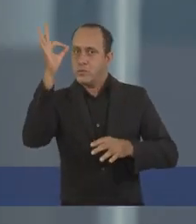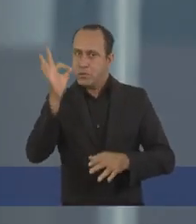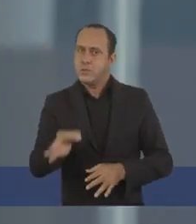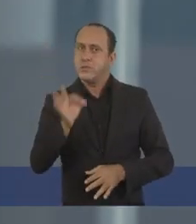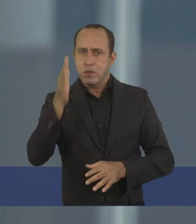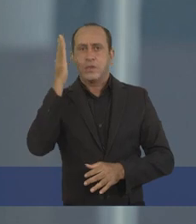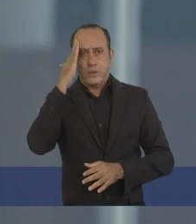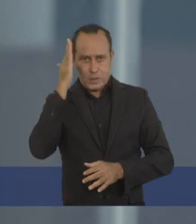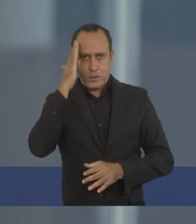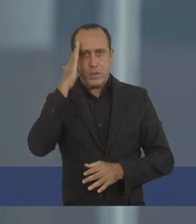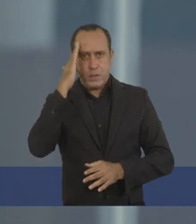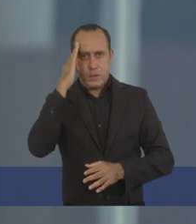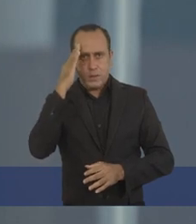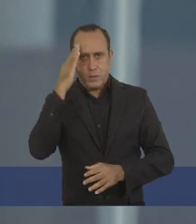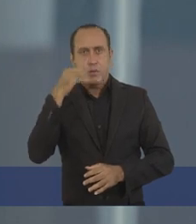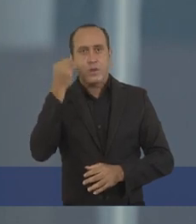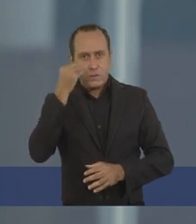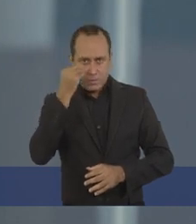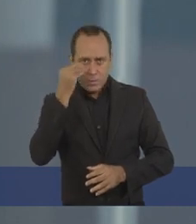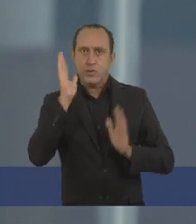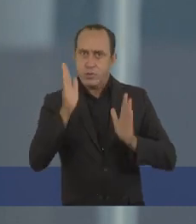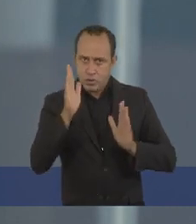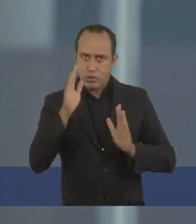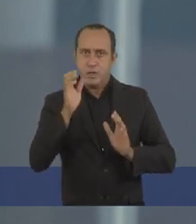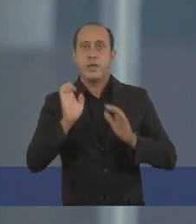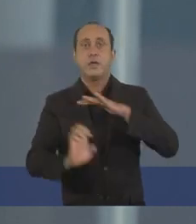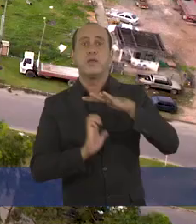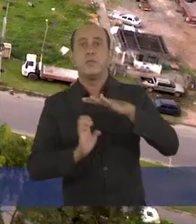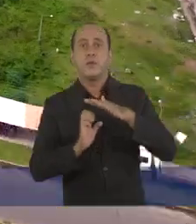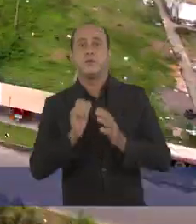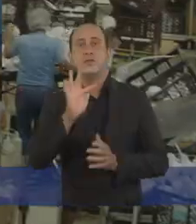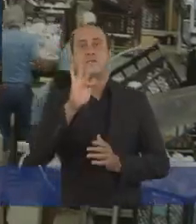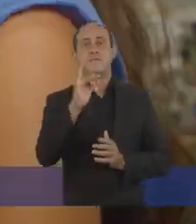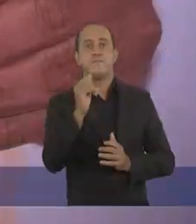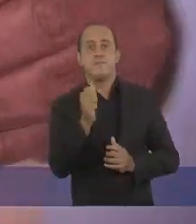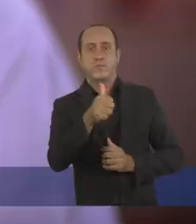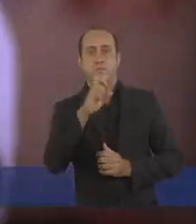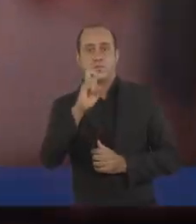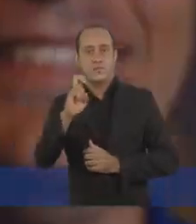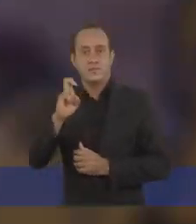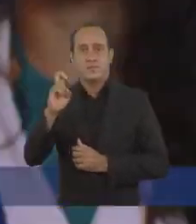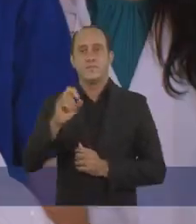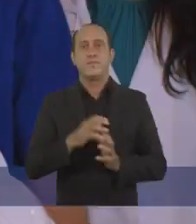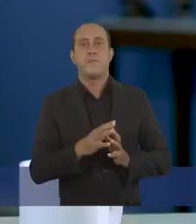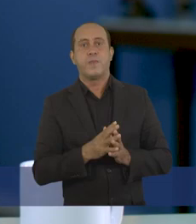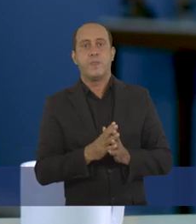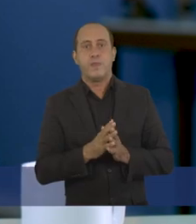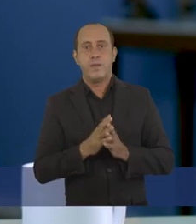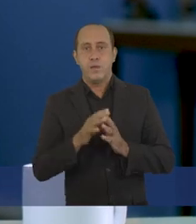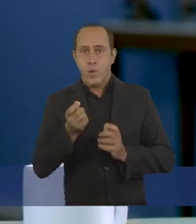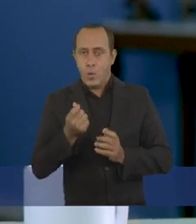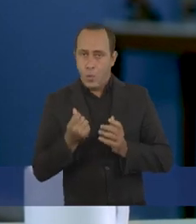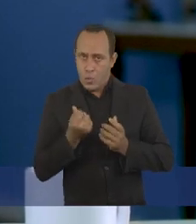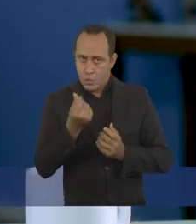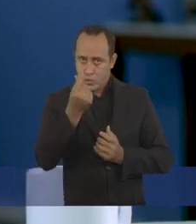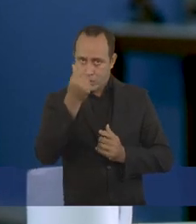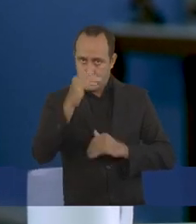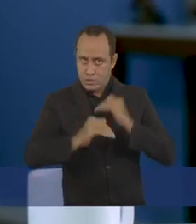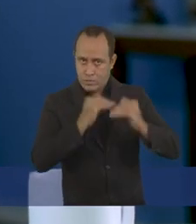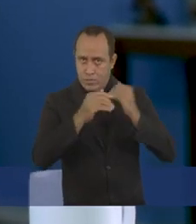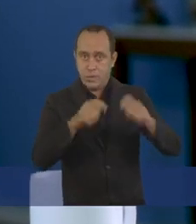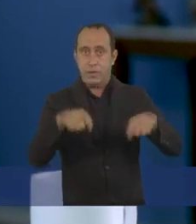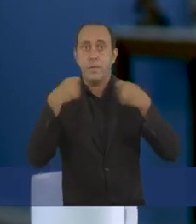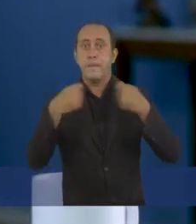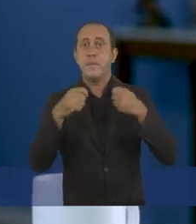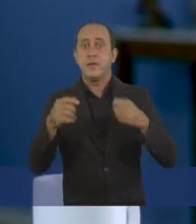é uma pessoa que entende porque ele vive isso. Ele é do meio empresarial. Vambora, sinto sim! No curso desse